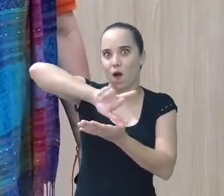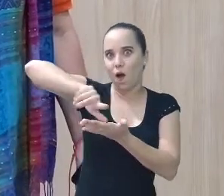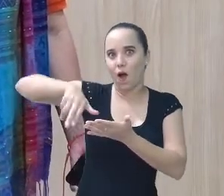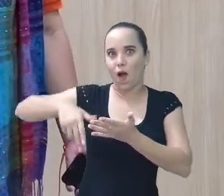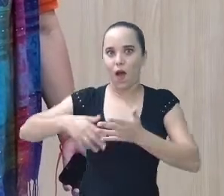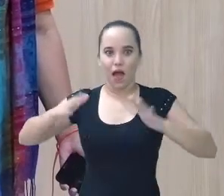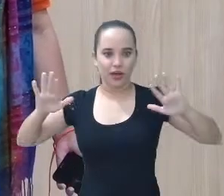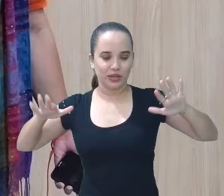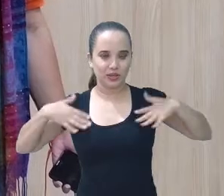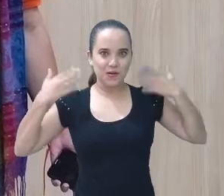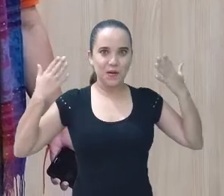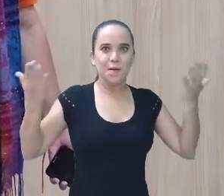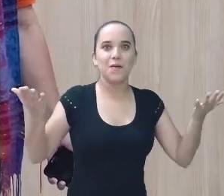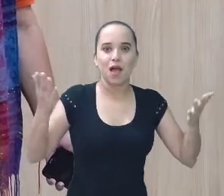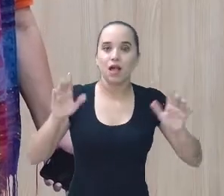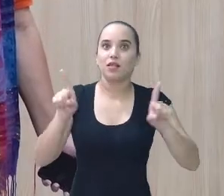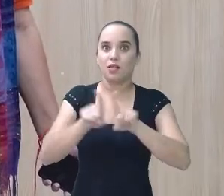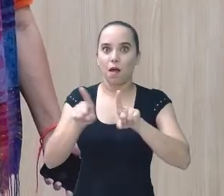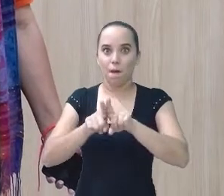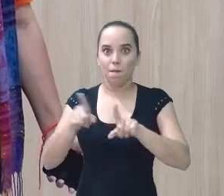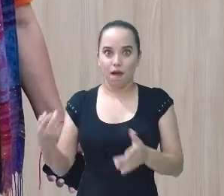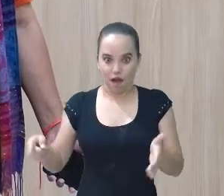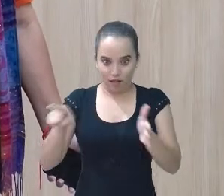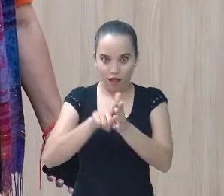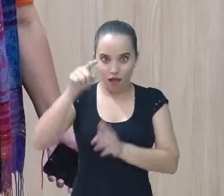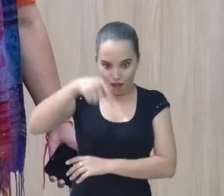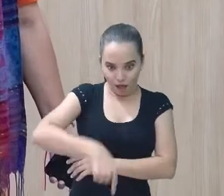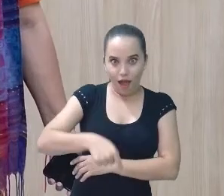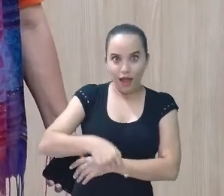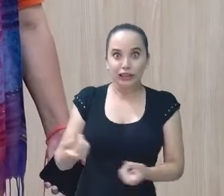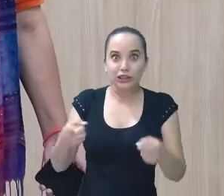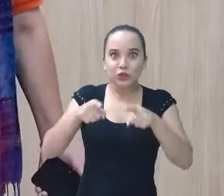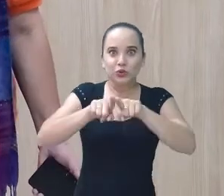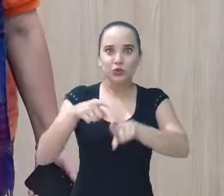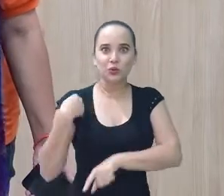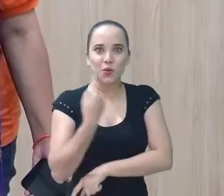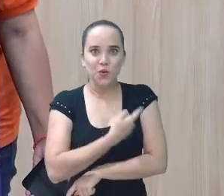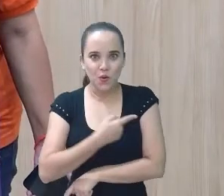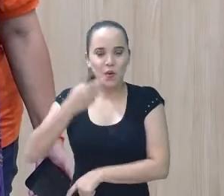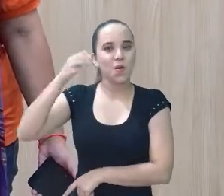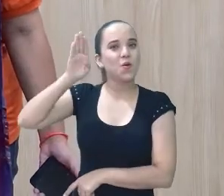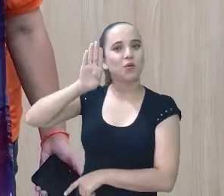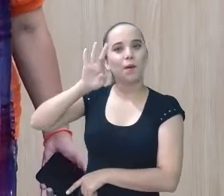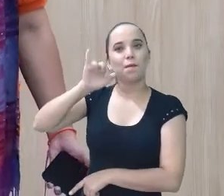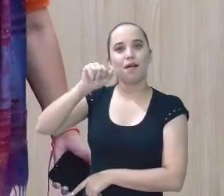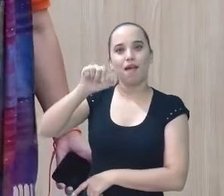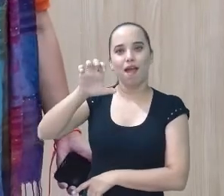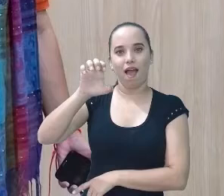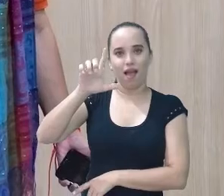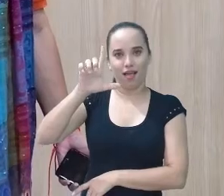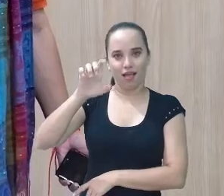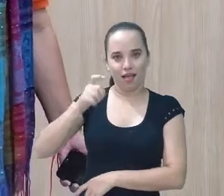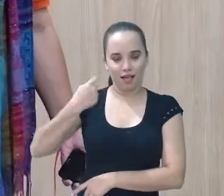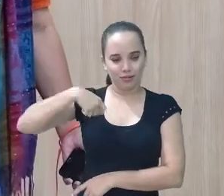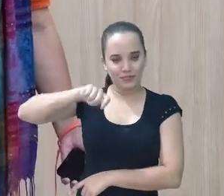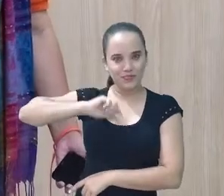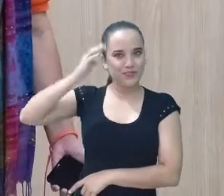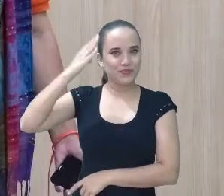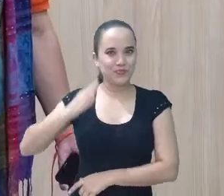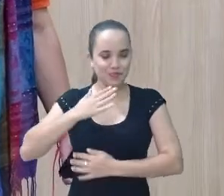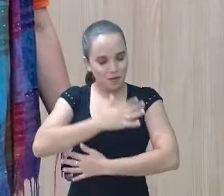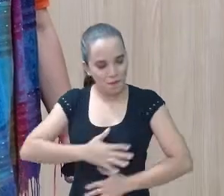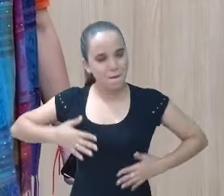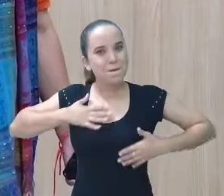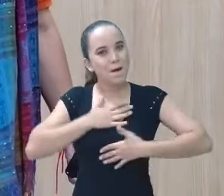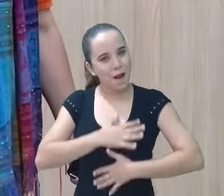e quem tá hoje com a gente aqui é Brielle. Prazer em conhecer, Brielle. Prazer